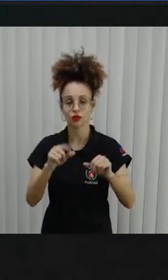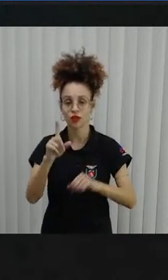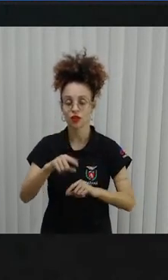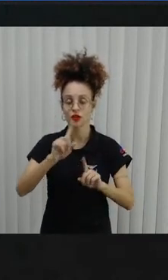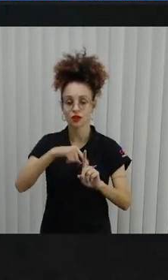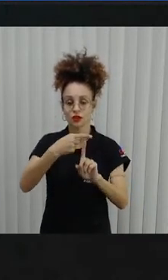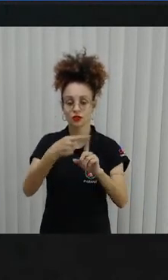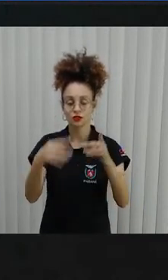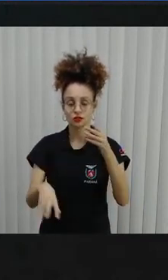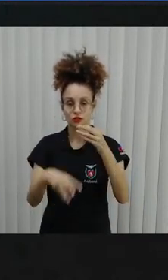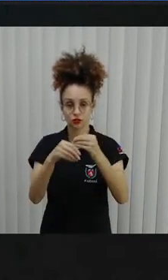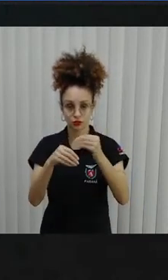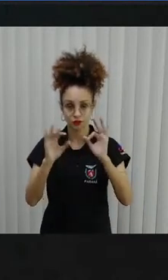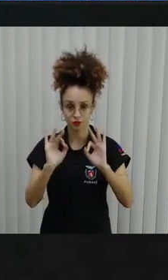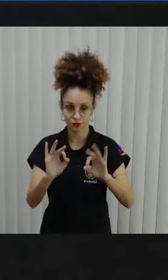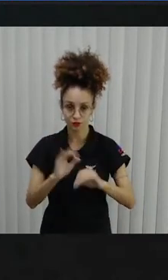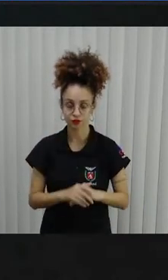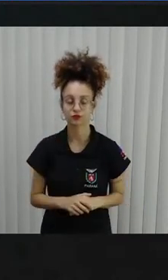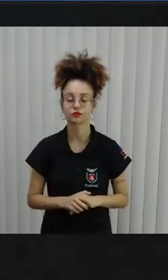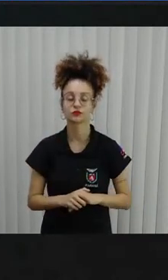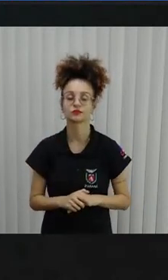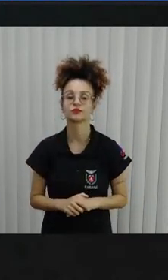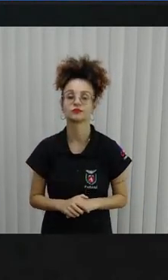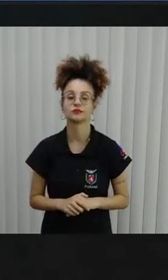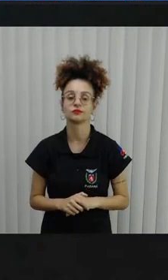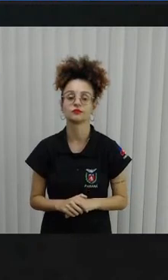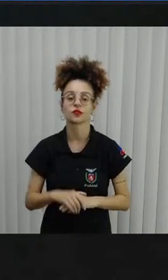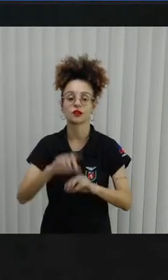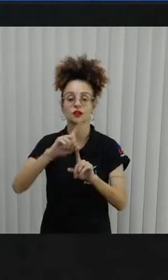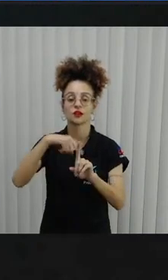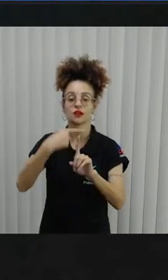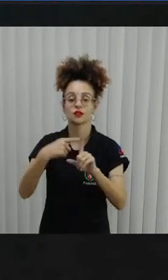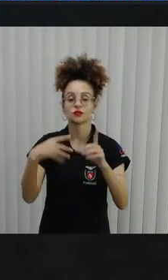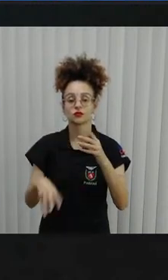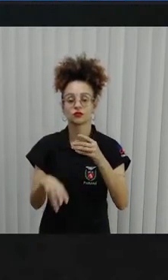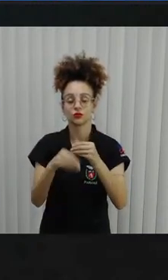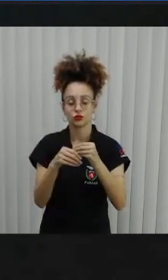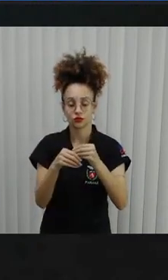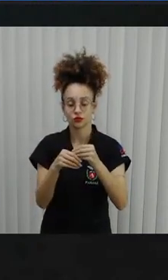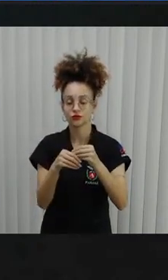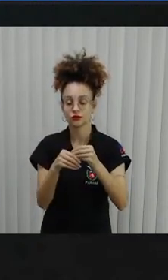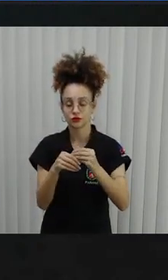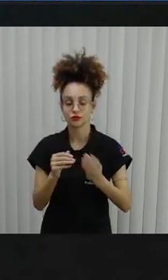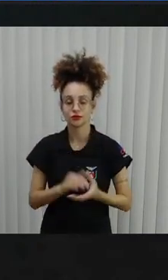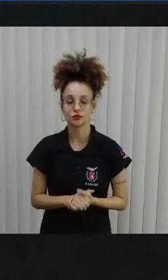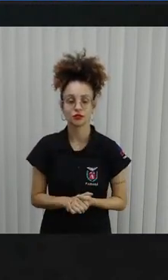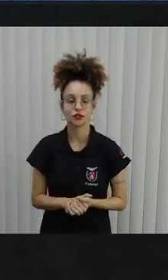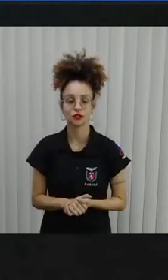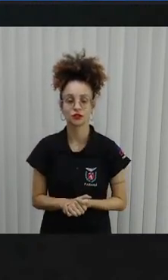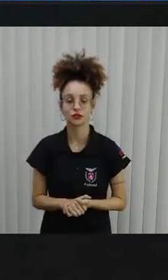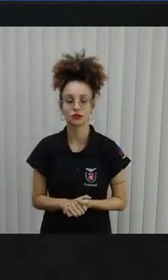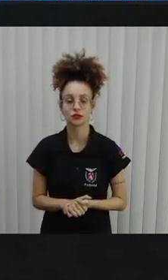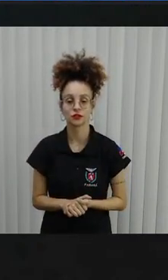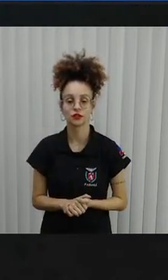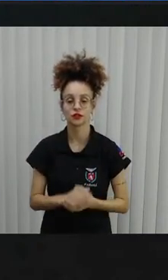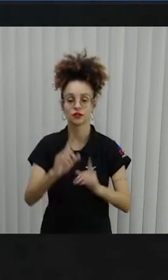adicione. Eu estava achando estranho, esse aqui é o adicione. Então, adicione... Isso,